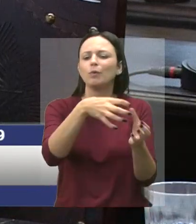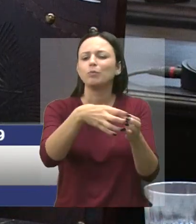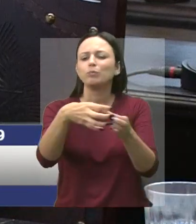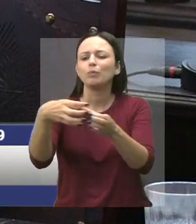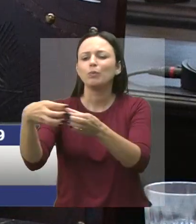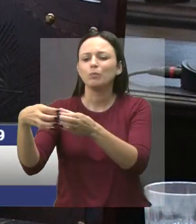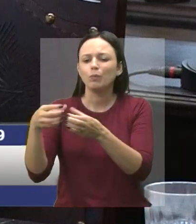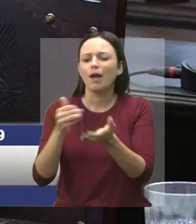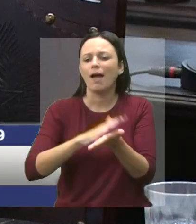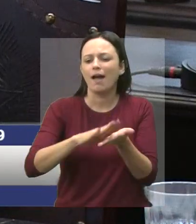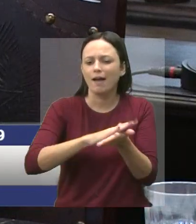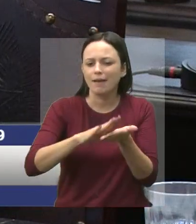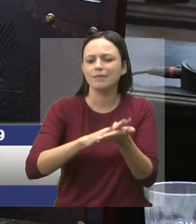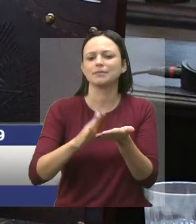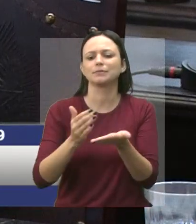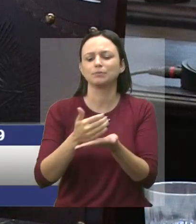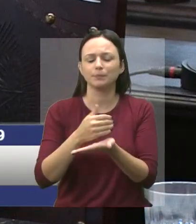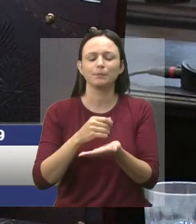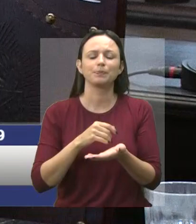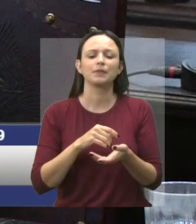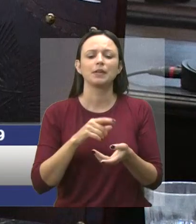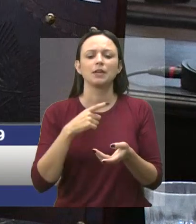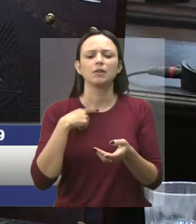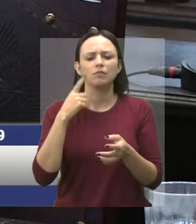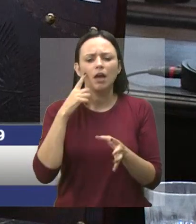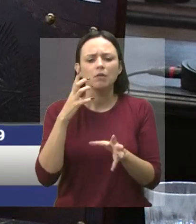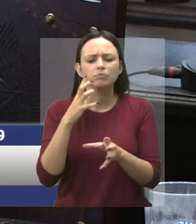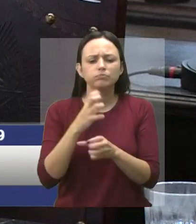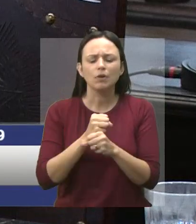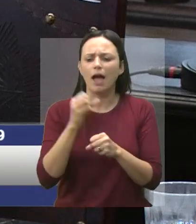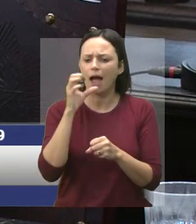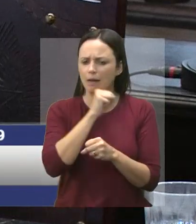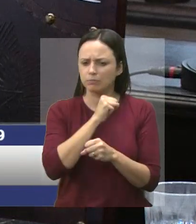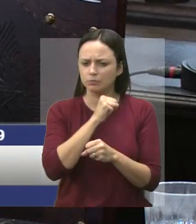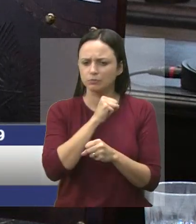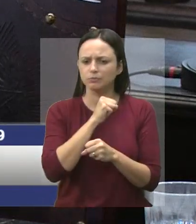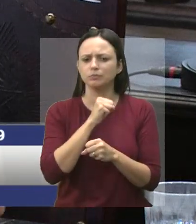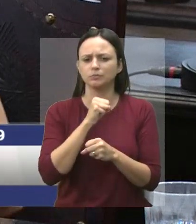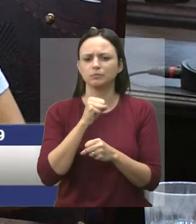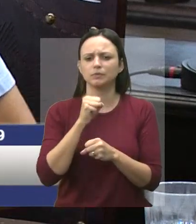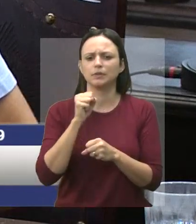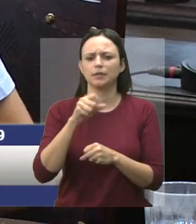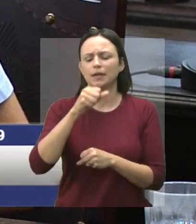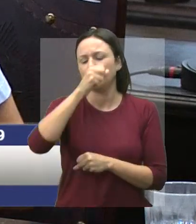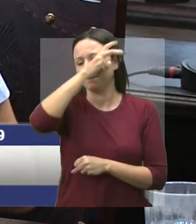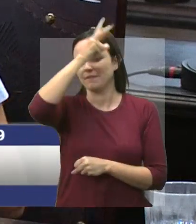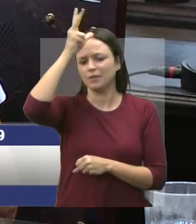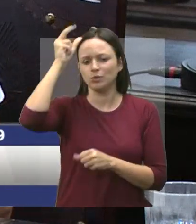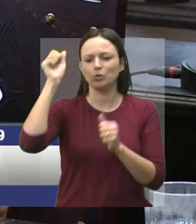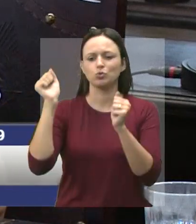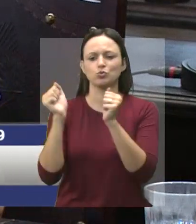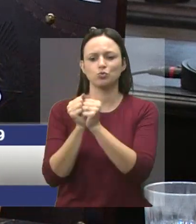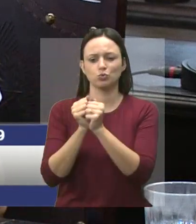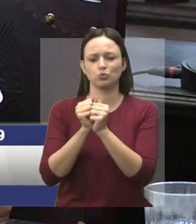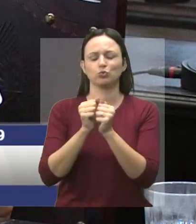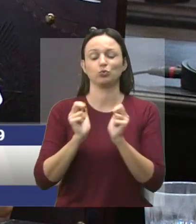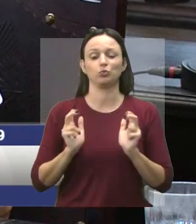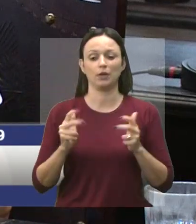E fazendo um cálculo aqui rápido da Prefeitura e da Câmara, nós